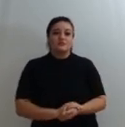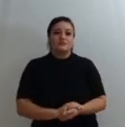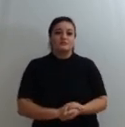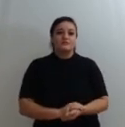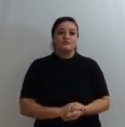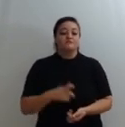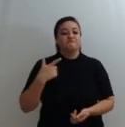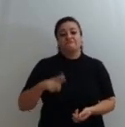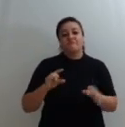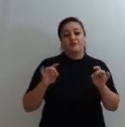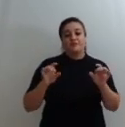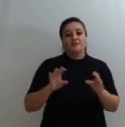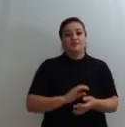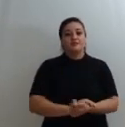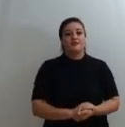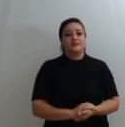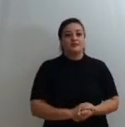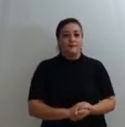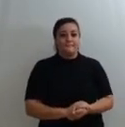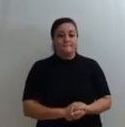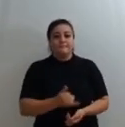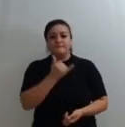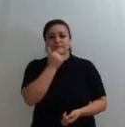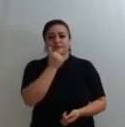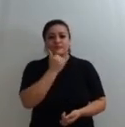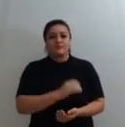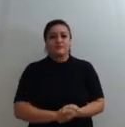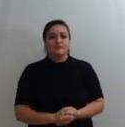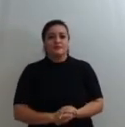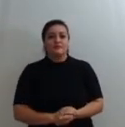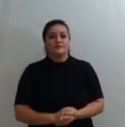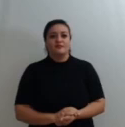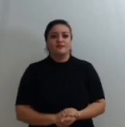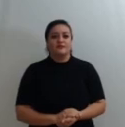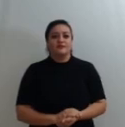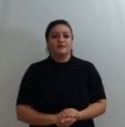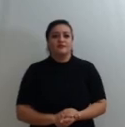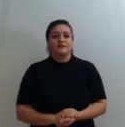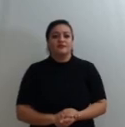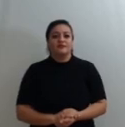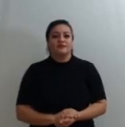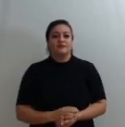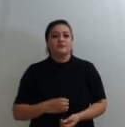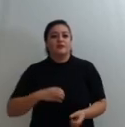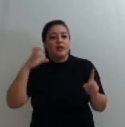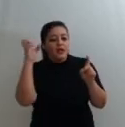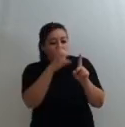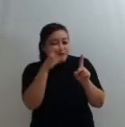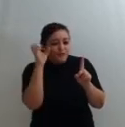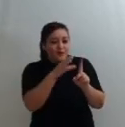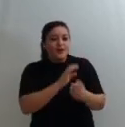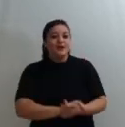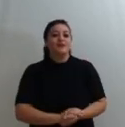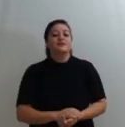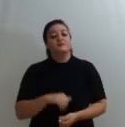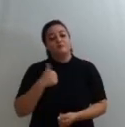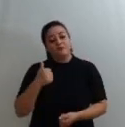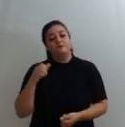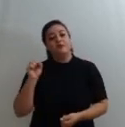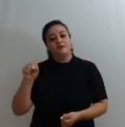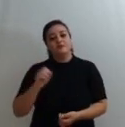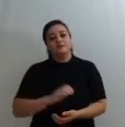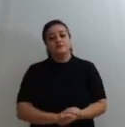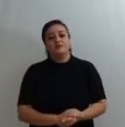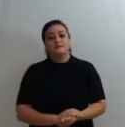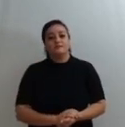destaque. Desculpe, nós estamos afetando? Opa, o primeiro sim. Deixa eu até confirmar